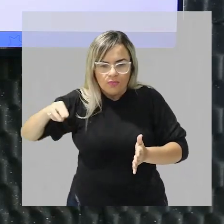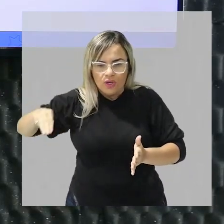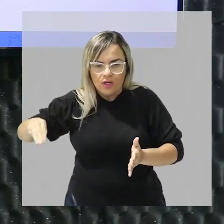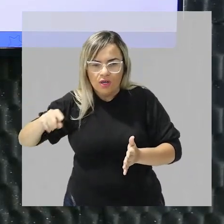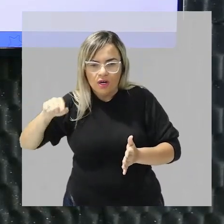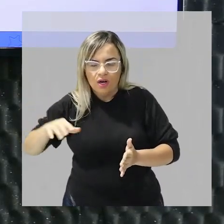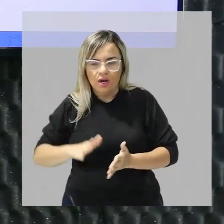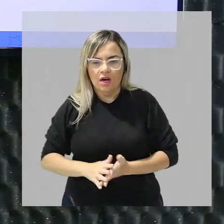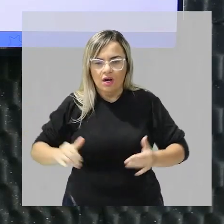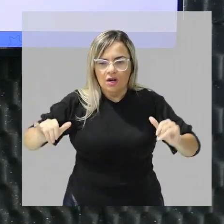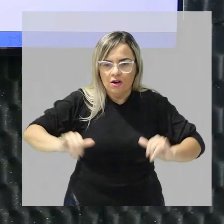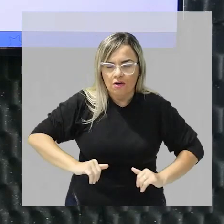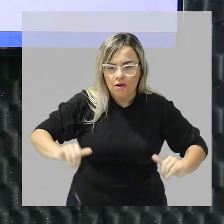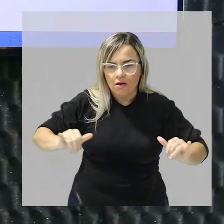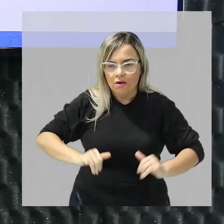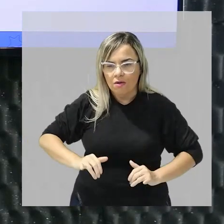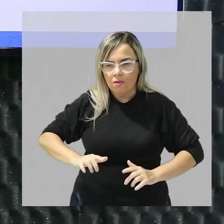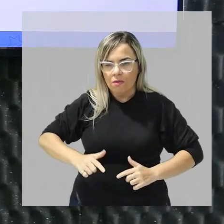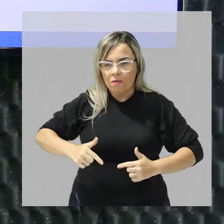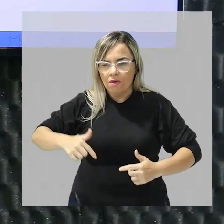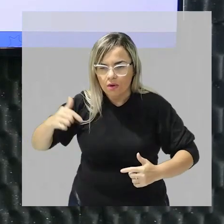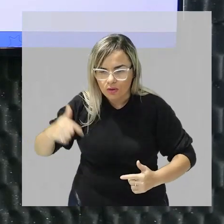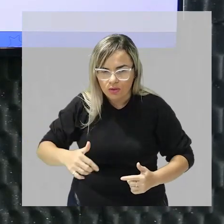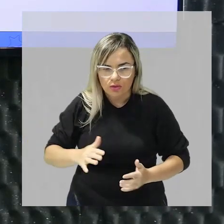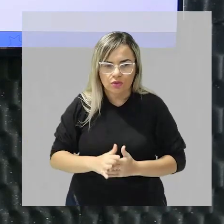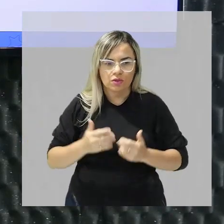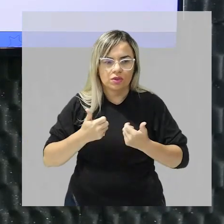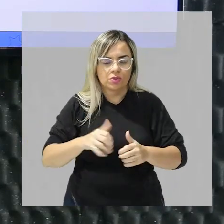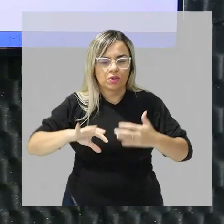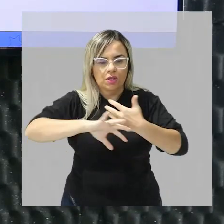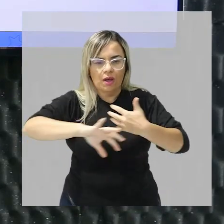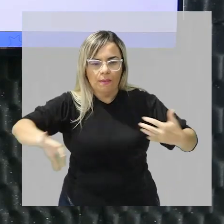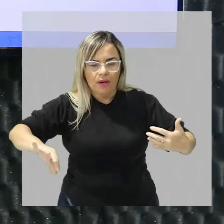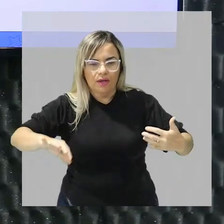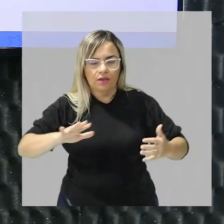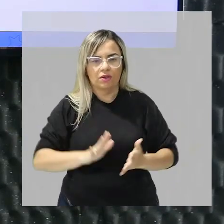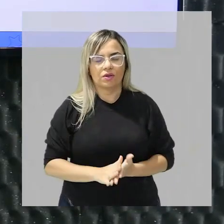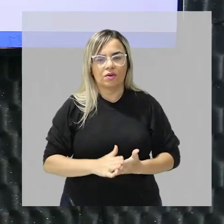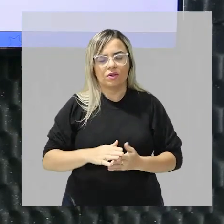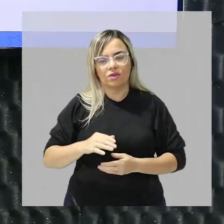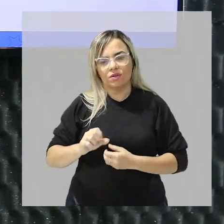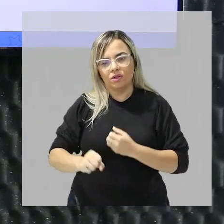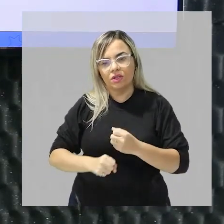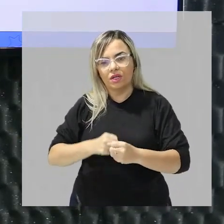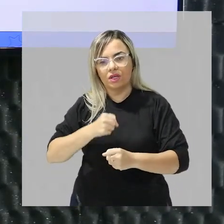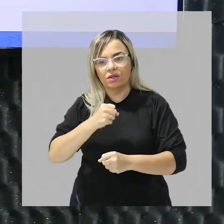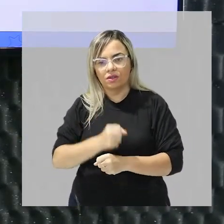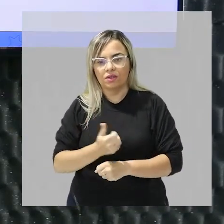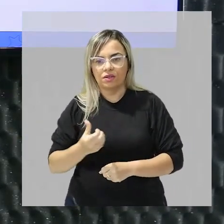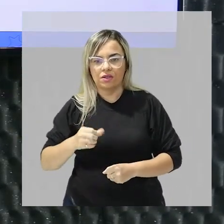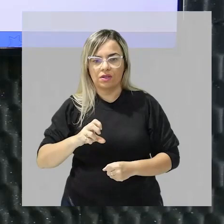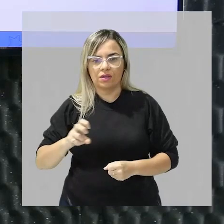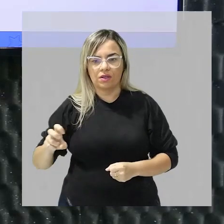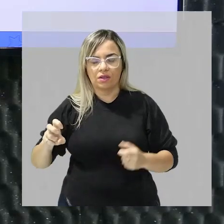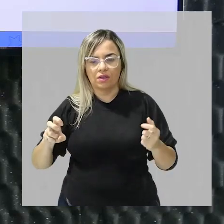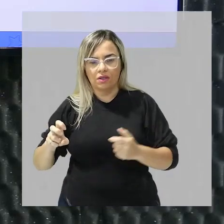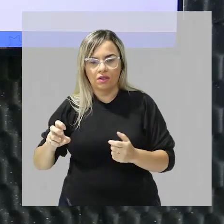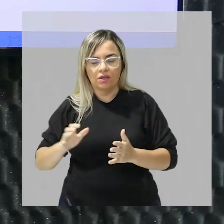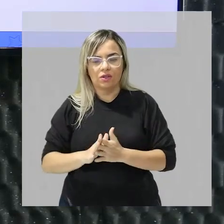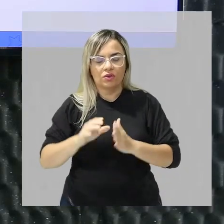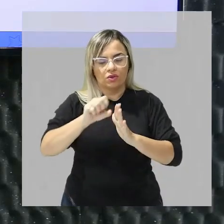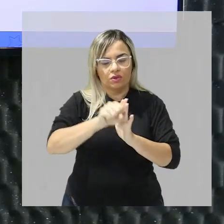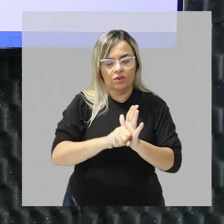transporte segregado, como era lá nos anos 50 nos Estados Unidos. Então ele está te dando aqui um evento que aconteceu no século